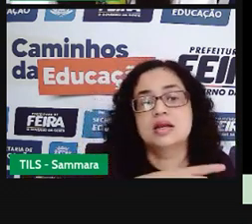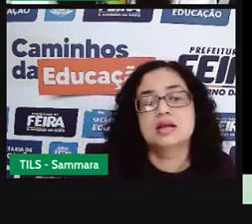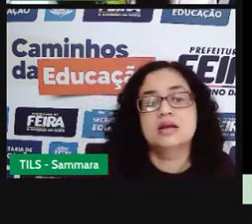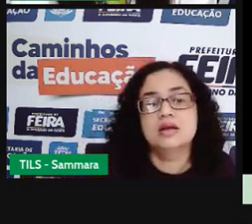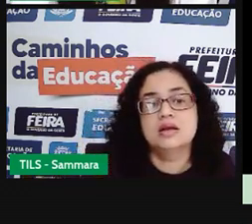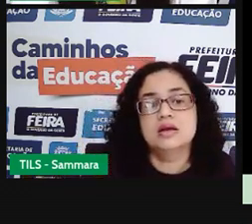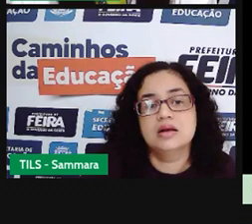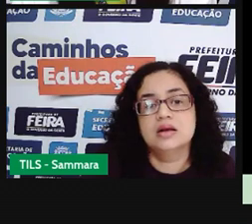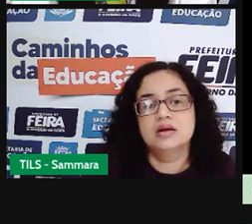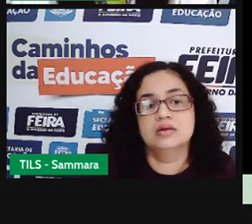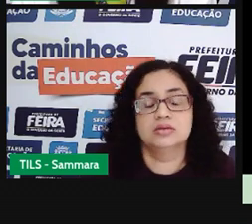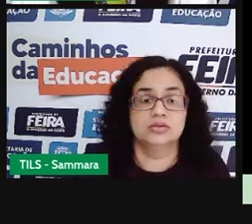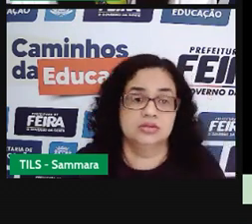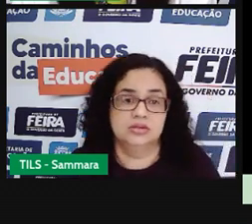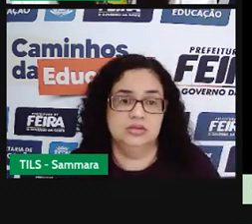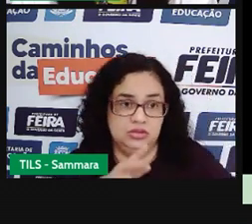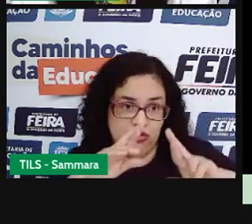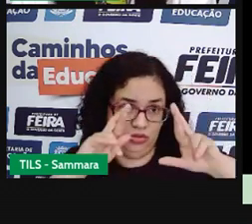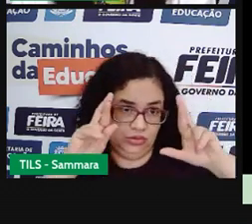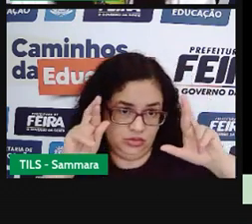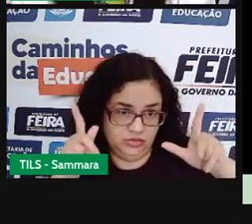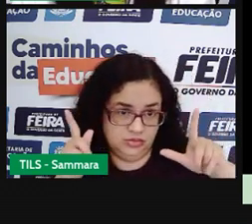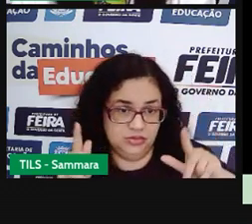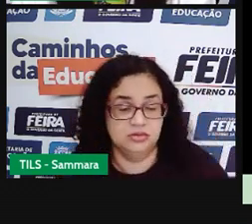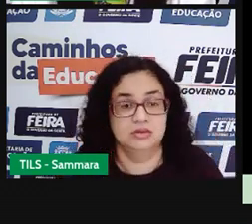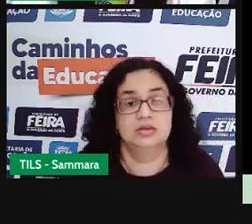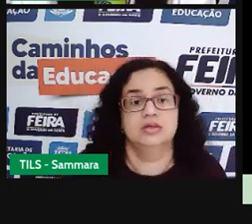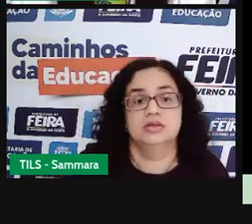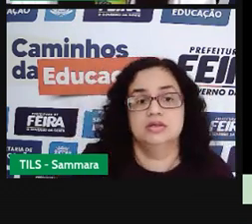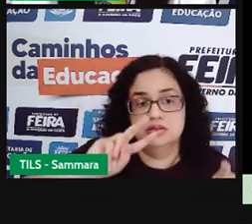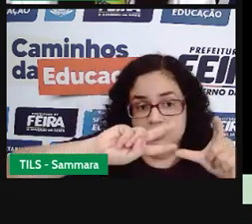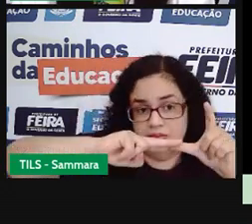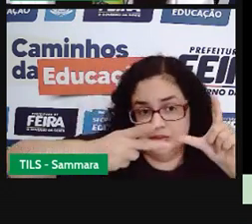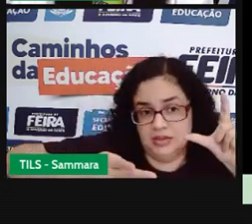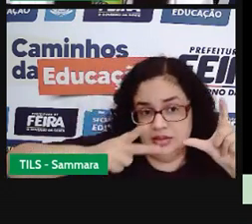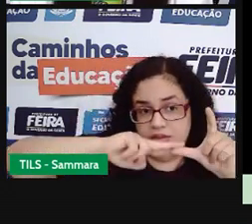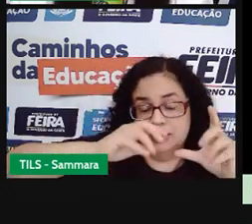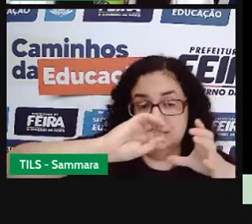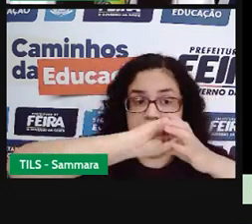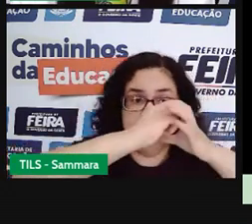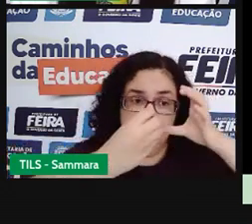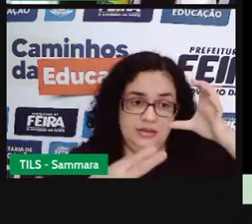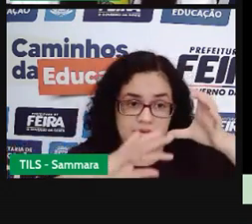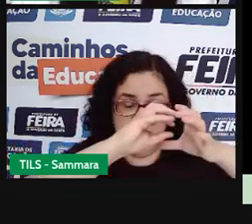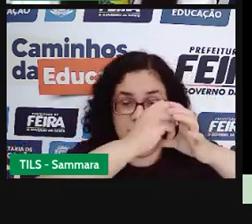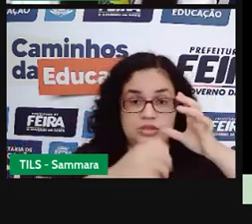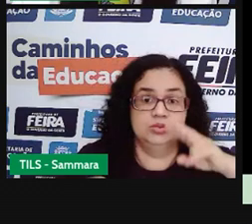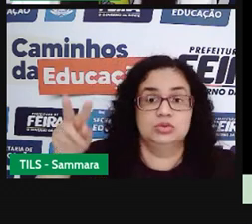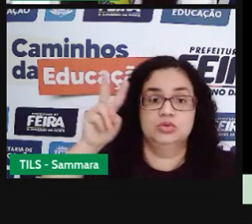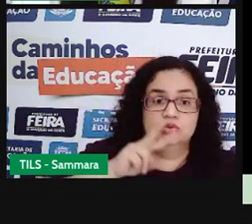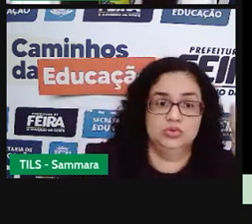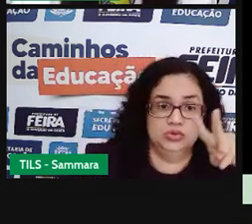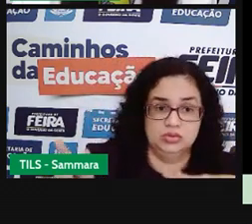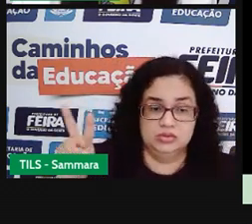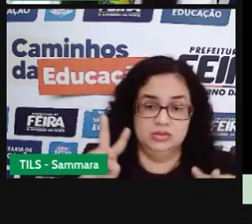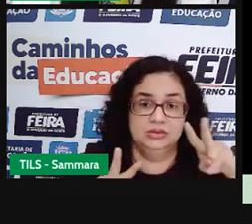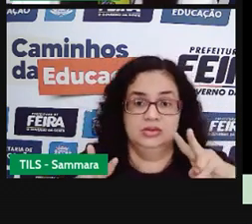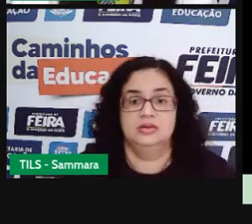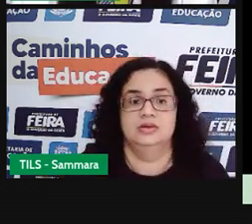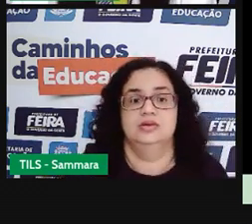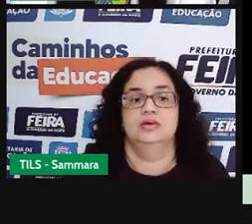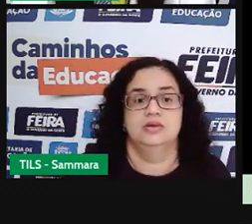diferenças Existem algumas características que a gente pode a visualizar e que permite diferenciar figuras